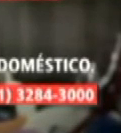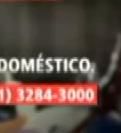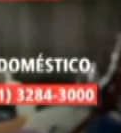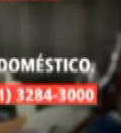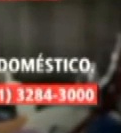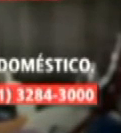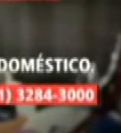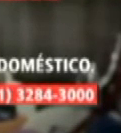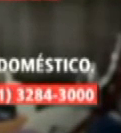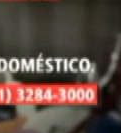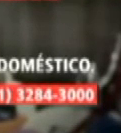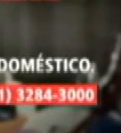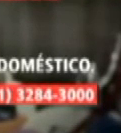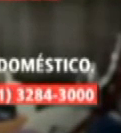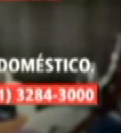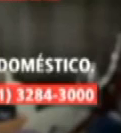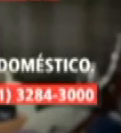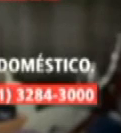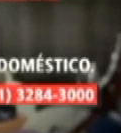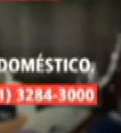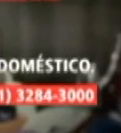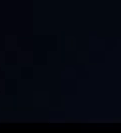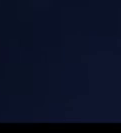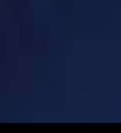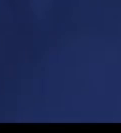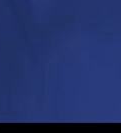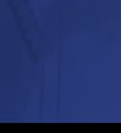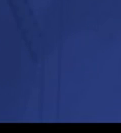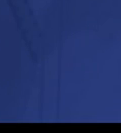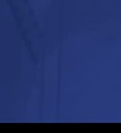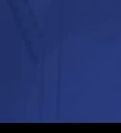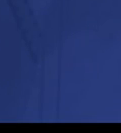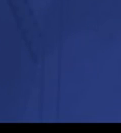Uma campanha do Ministério Público do Trabalho no Rio Grande do Sul.